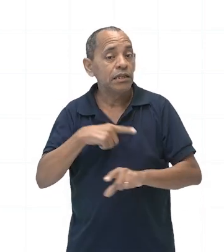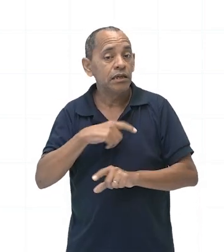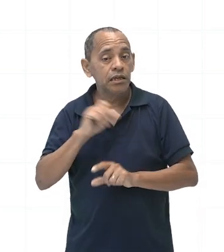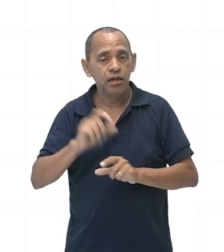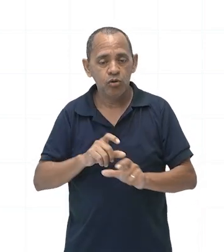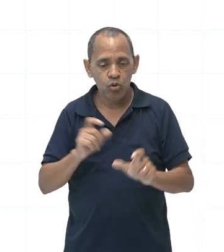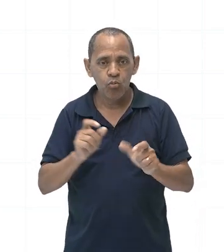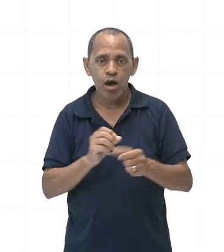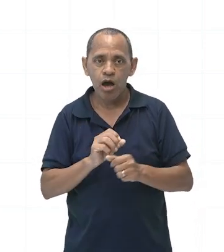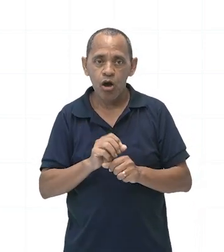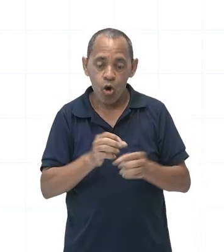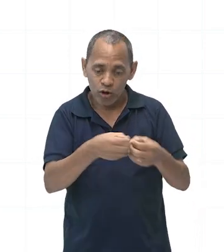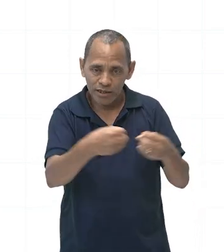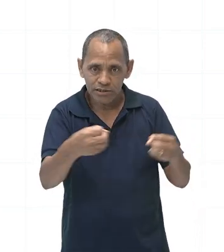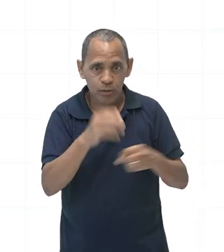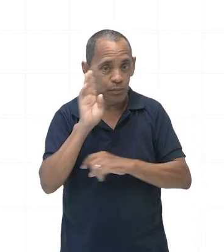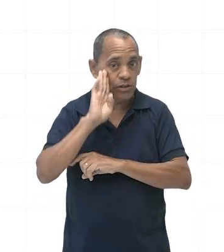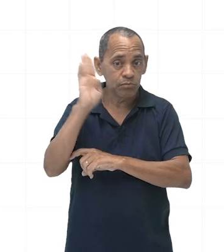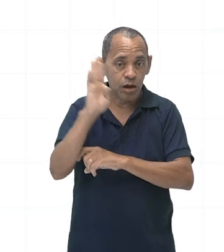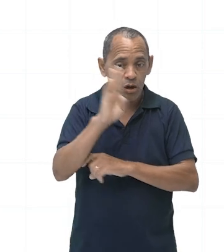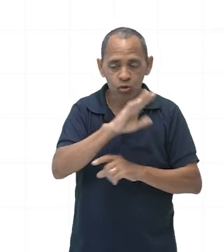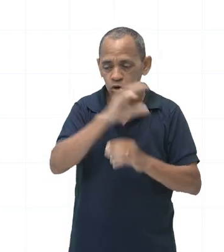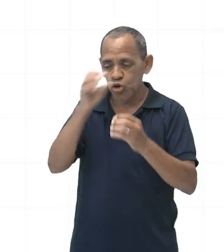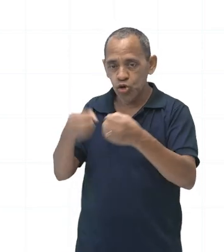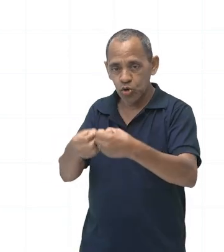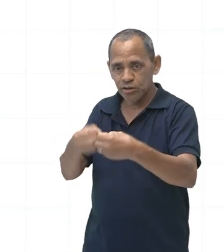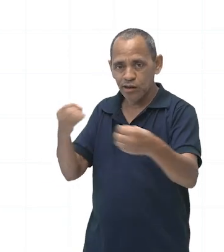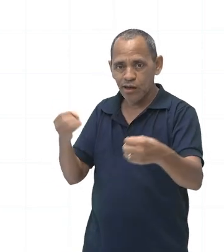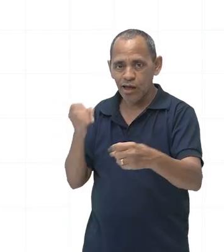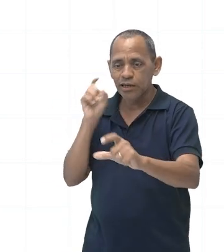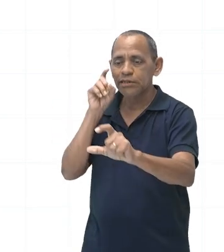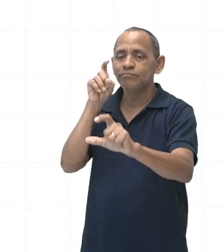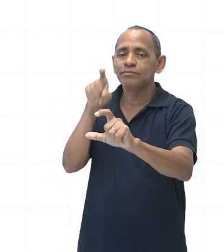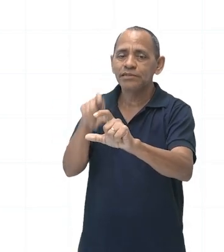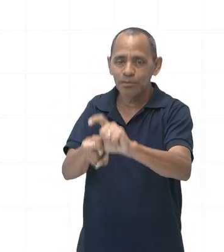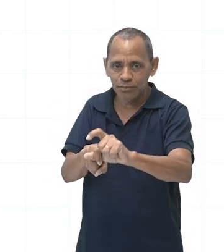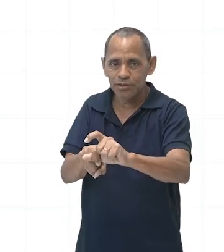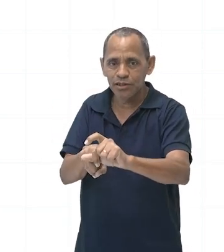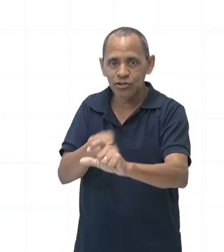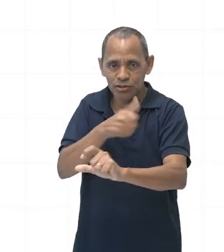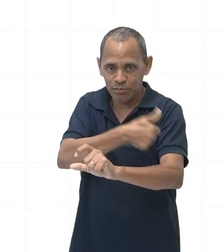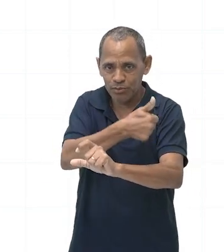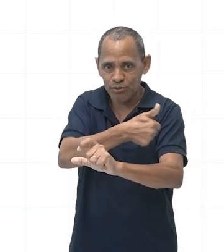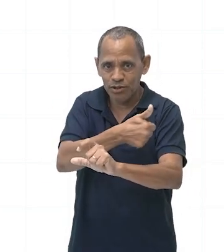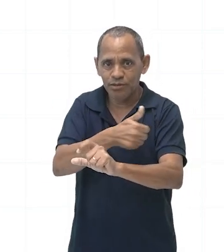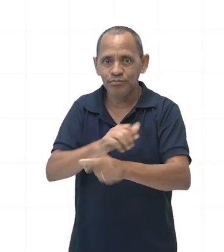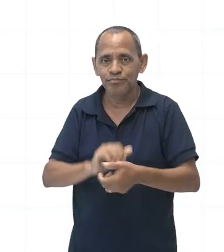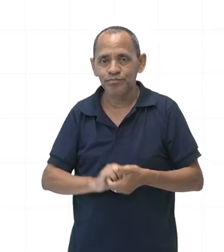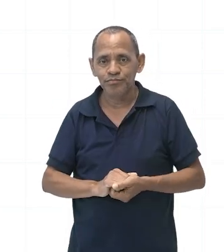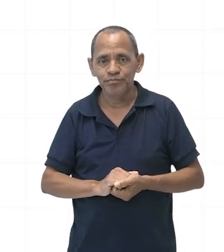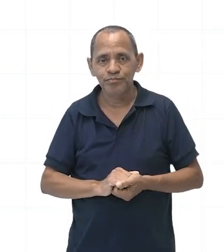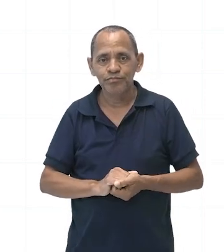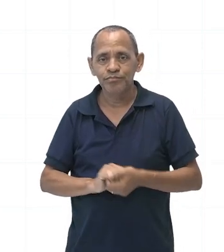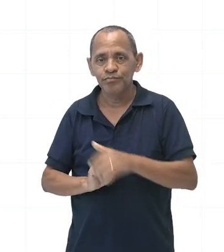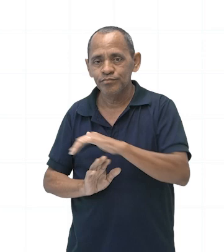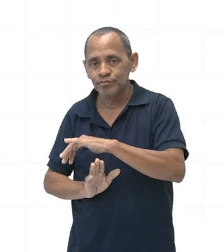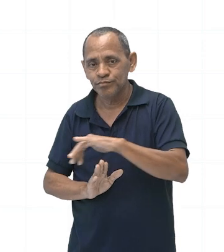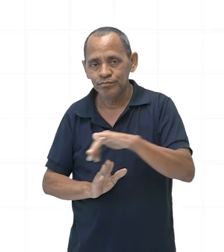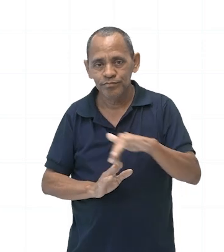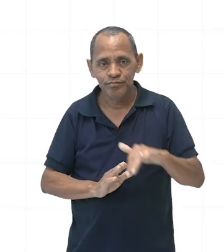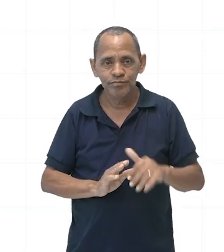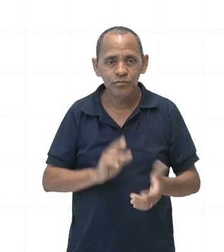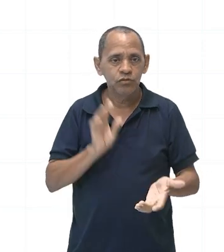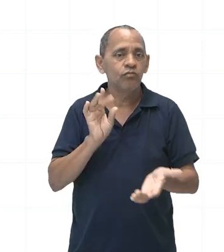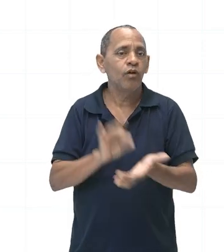está subordinada à primeira oração. Geralmente a primeira oração ela tem um